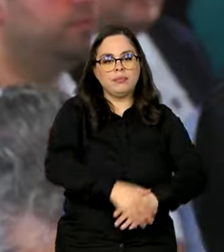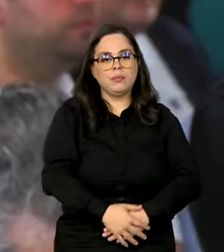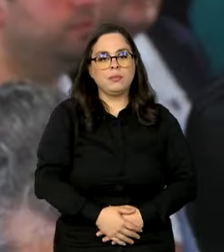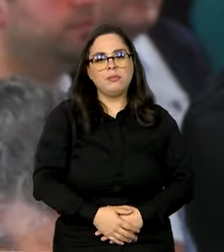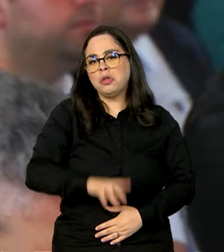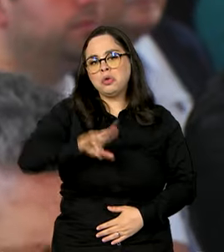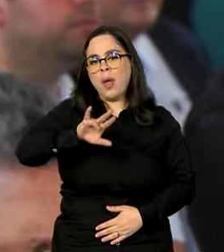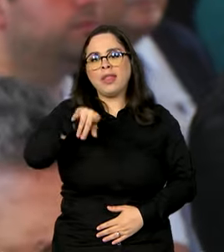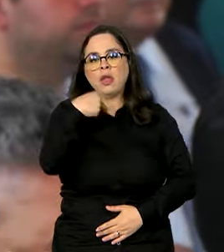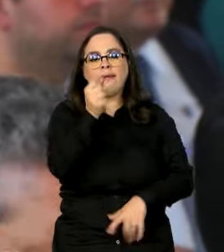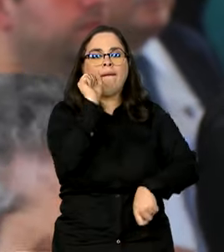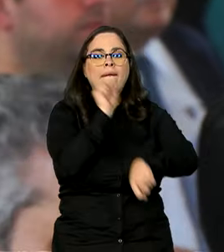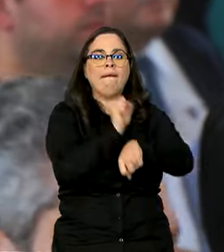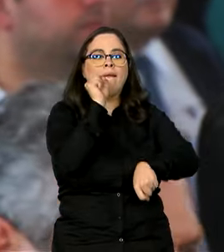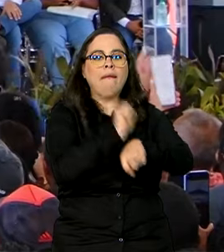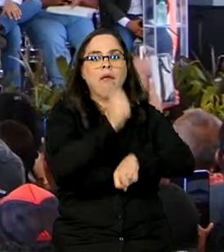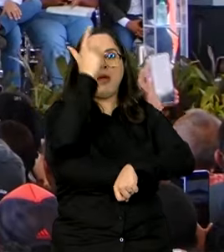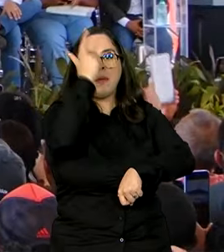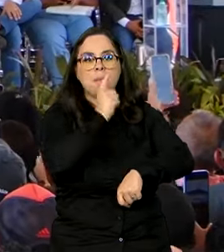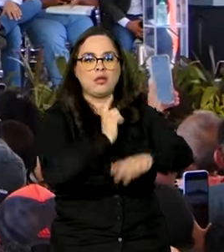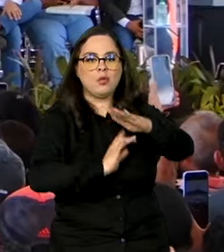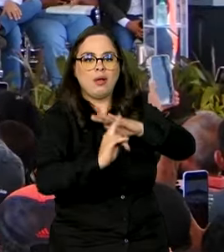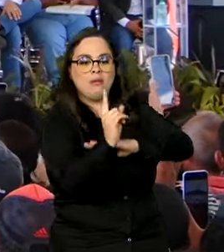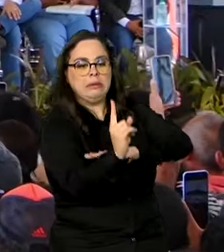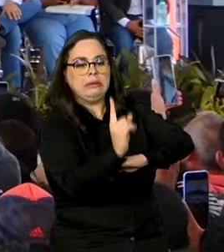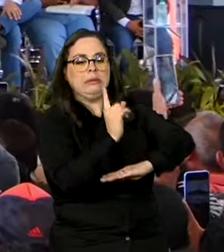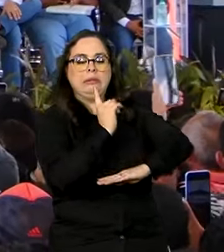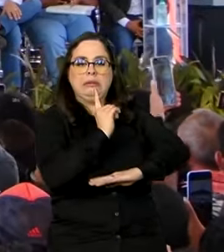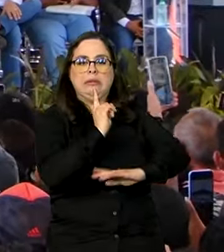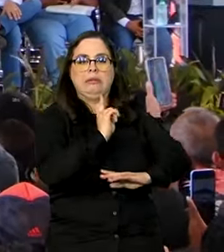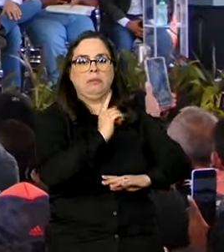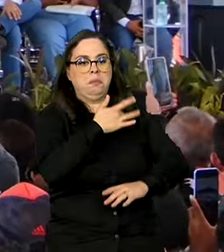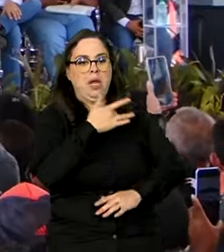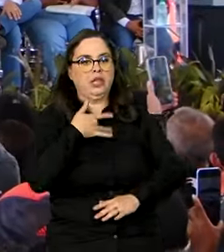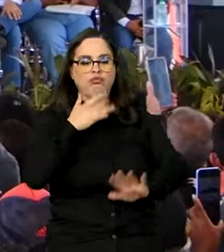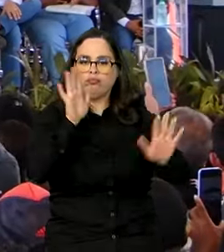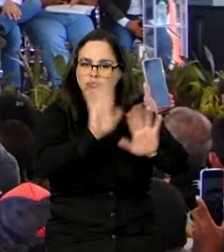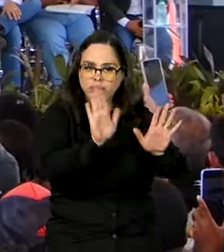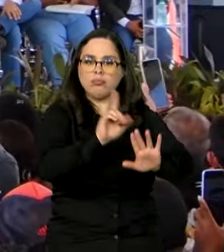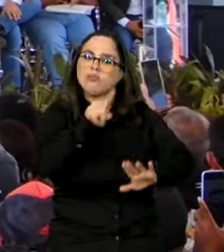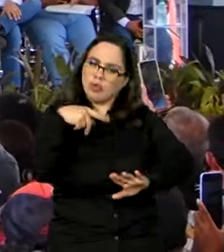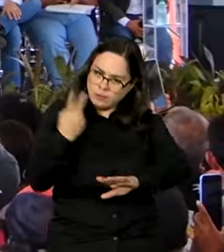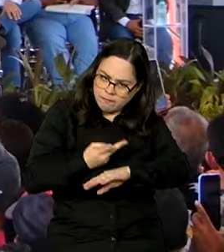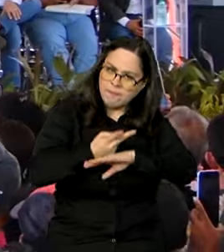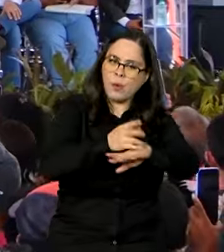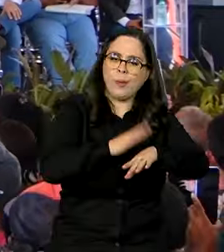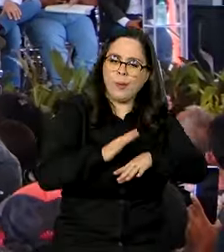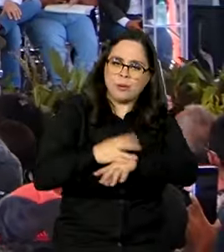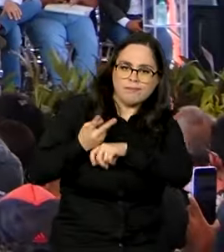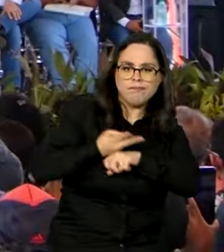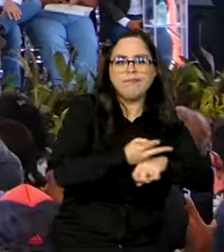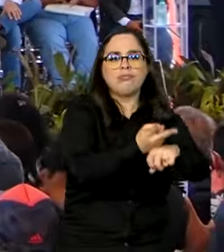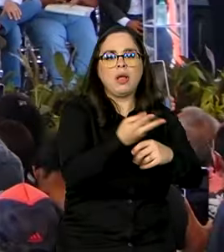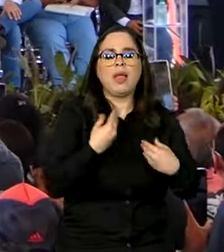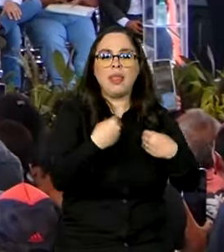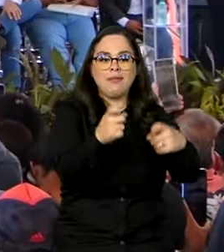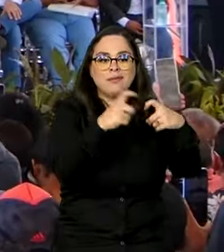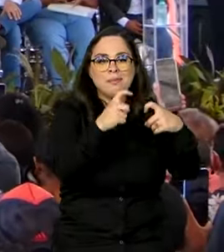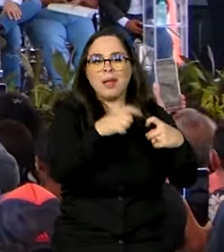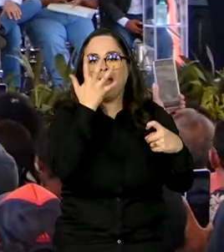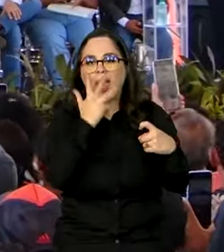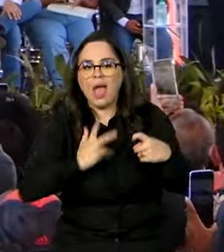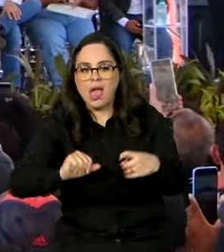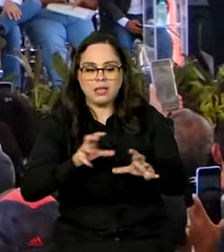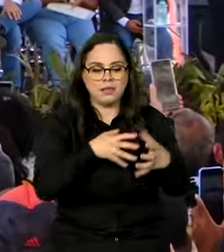Não é a gente ficar esperando que o paciente vá até a gente. Vamos procurar as pessoas. Vamos levar pediatra nas